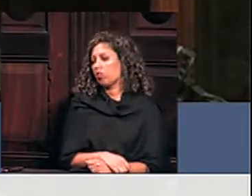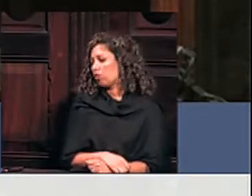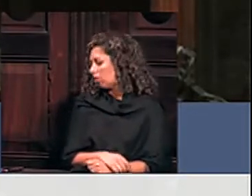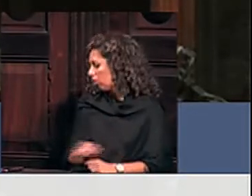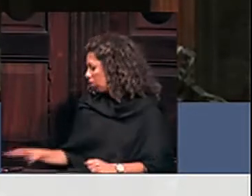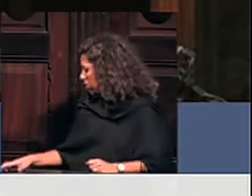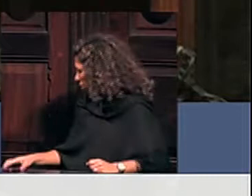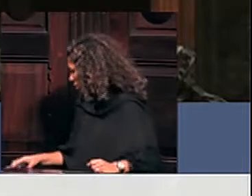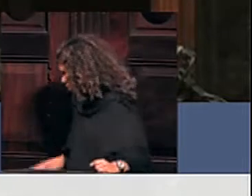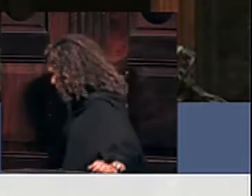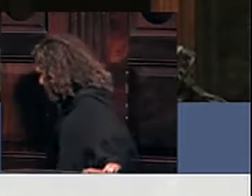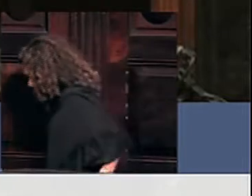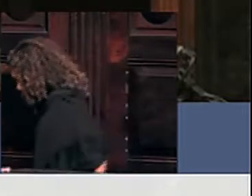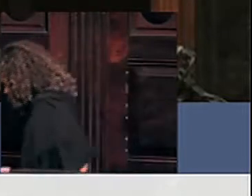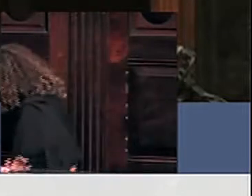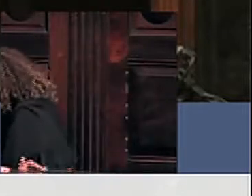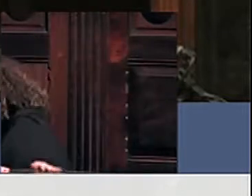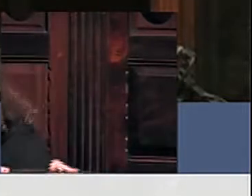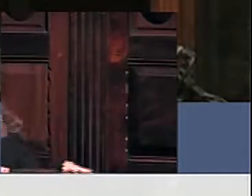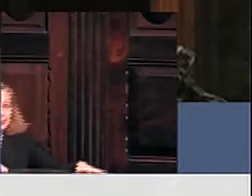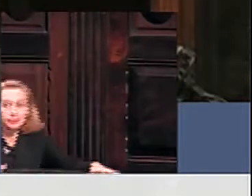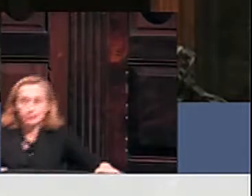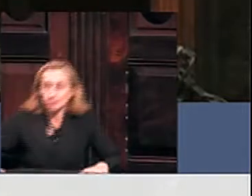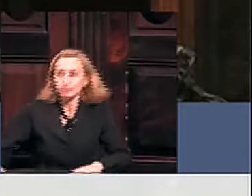Minas e Energia, deputado Felipe Soares.